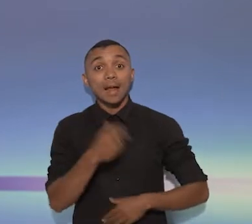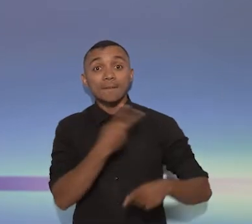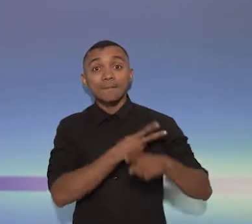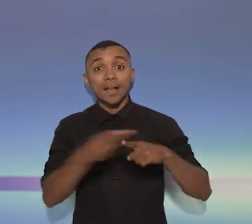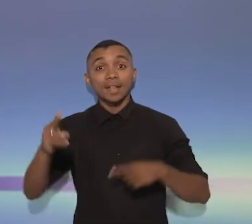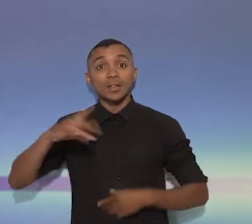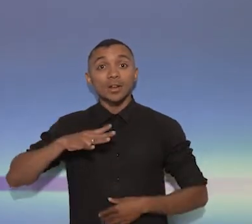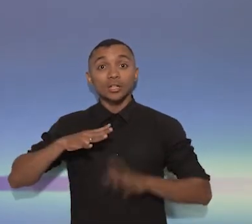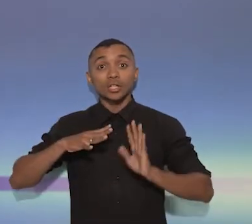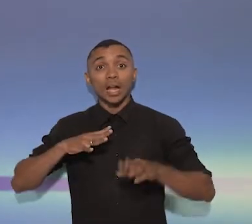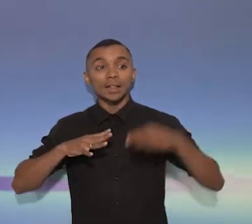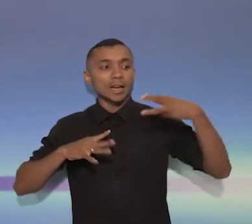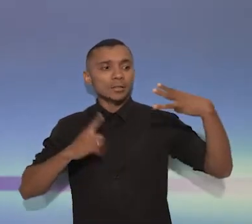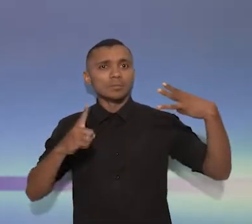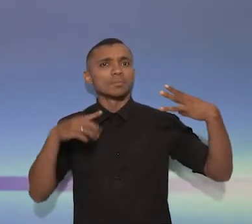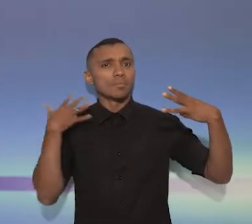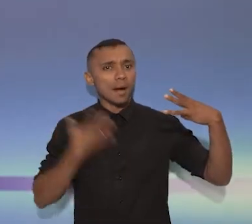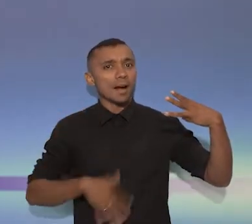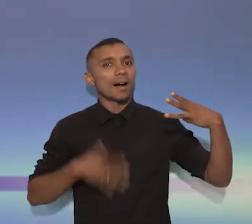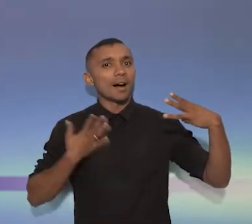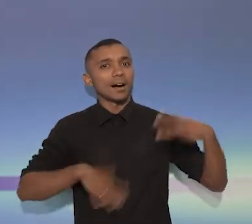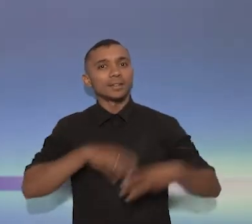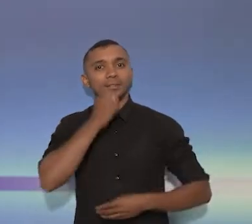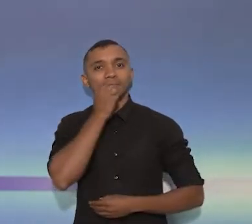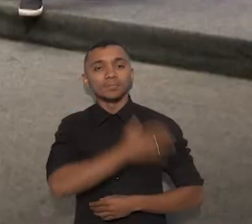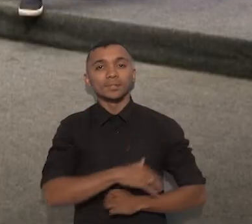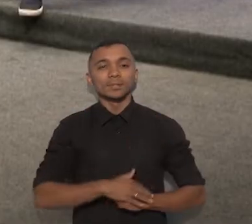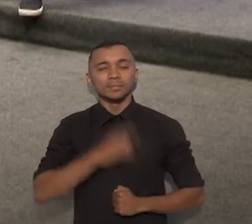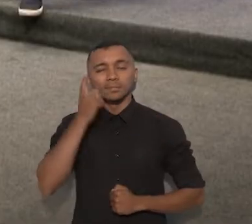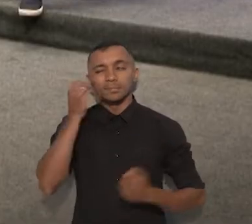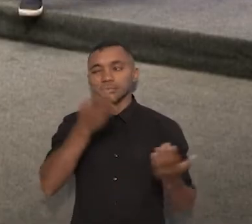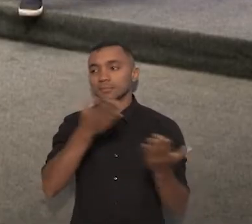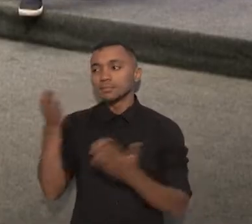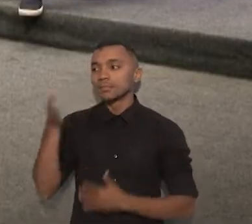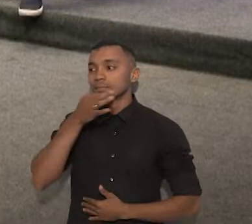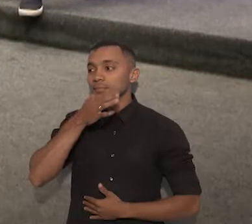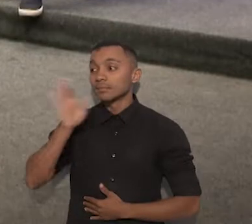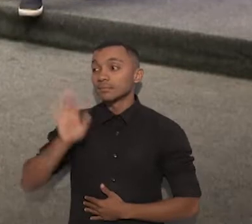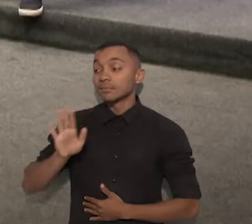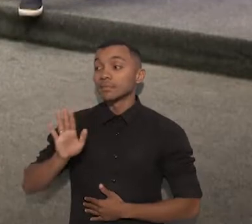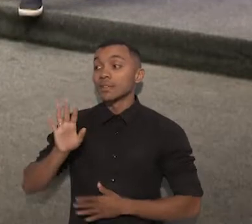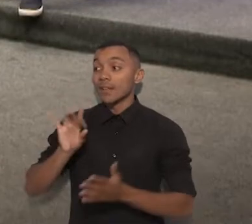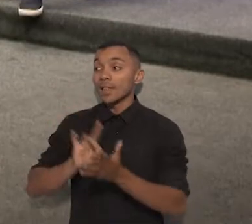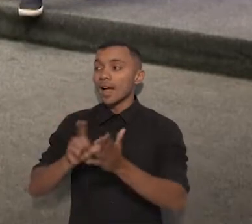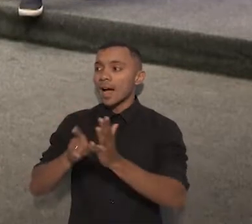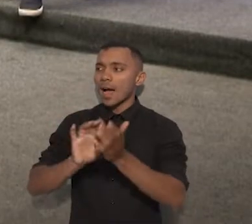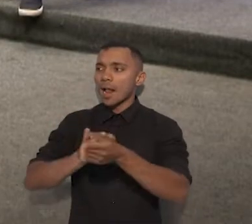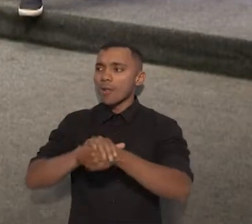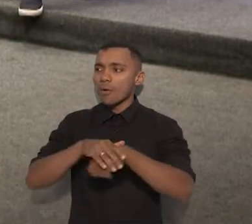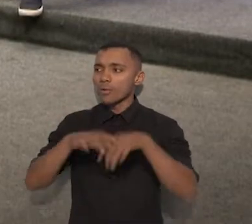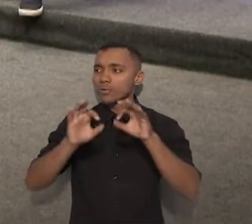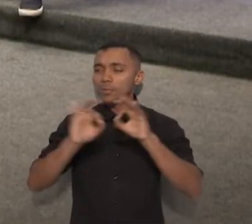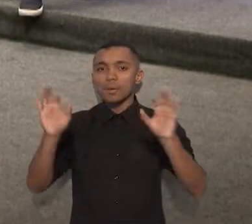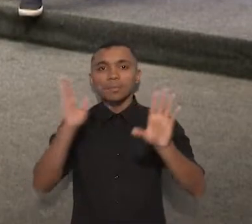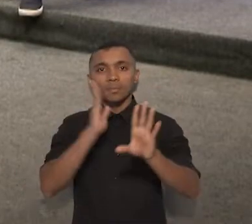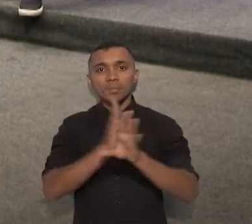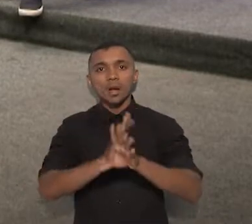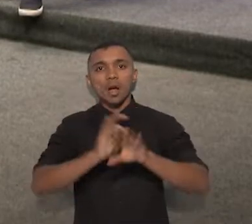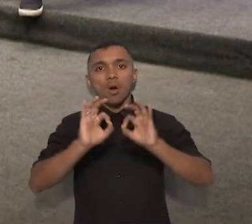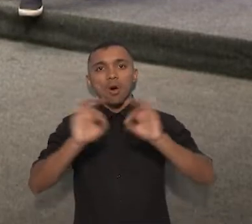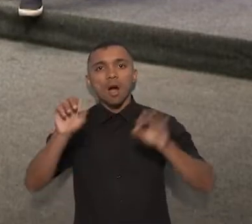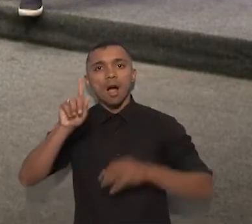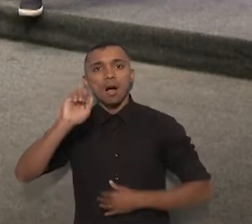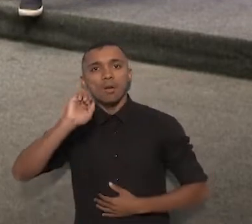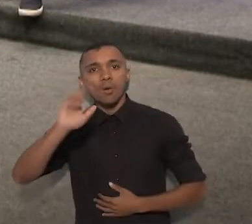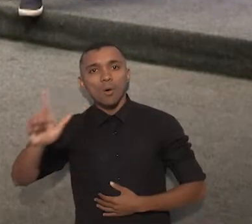por 3-1 de virada. Fernando Graziani, uma noite de muitos primeiros, né? Além de ter sido uma noite de golaços,